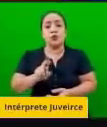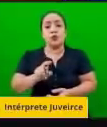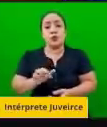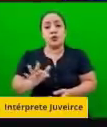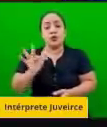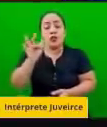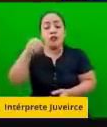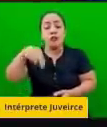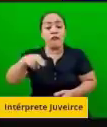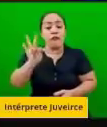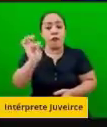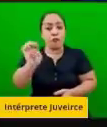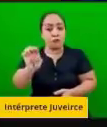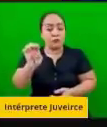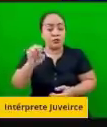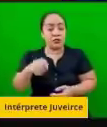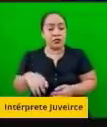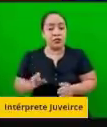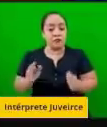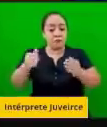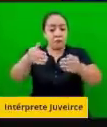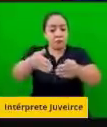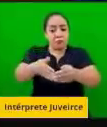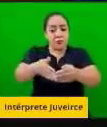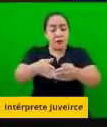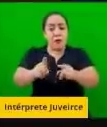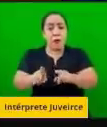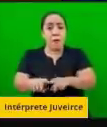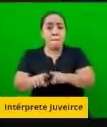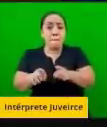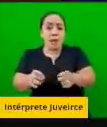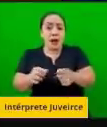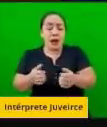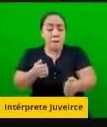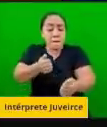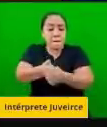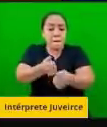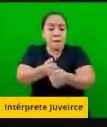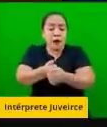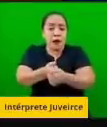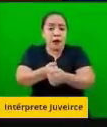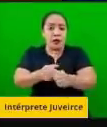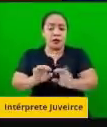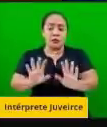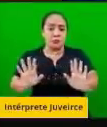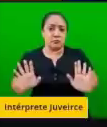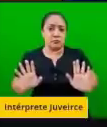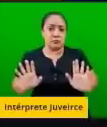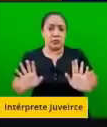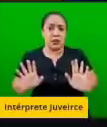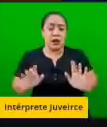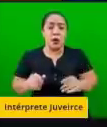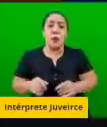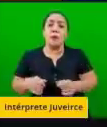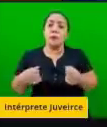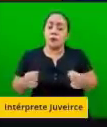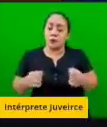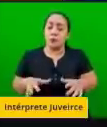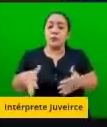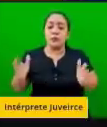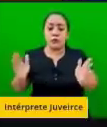atraente, por exemplo, ou então de tornar o que está distante mais próximo, né? Não que esses objetivos não sejam